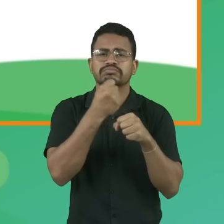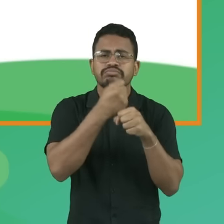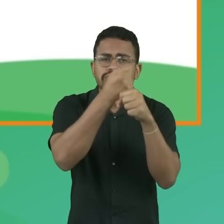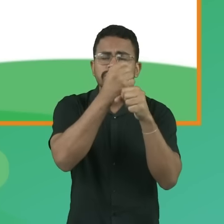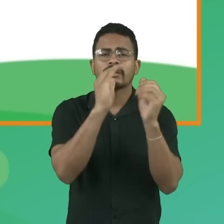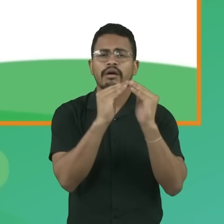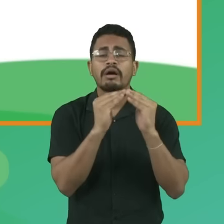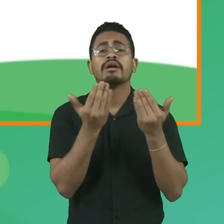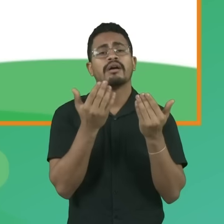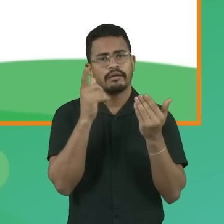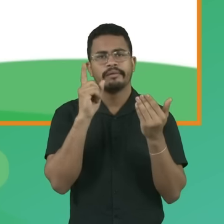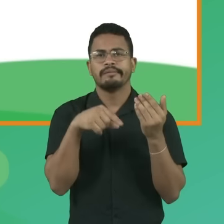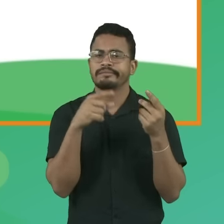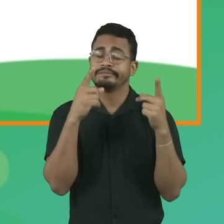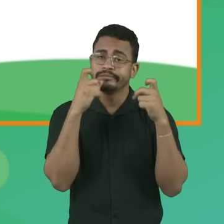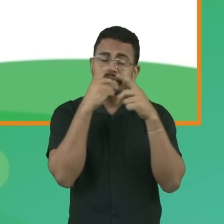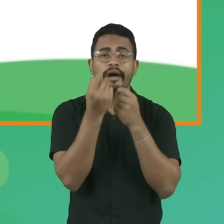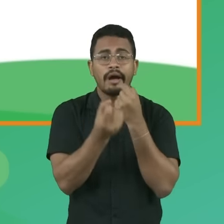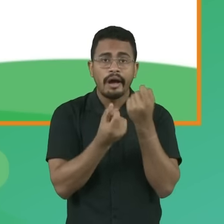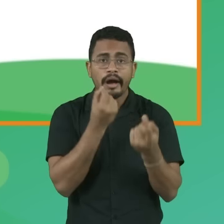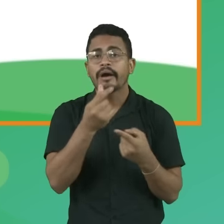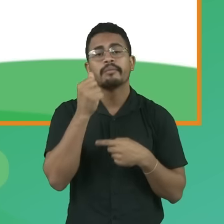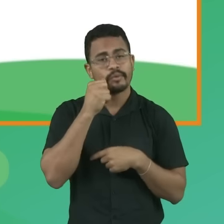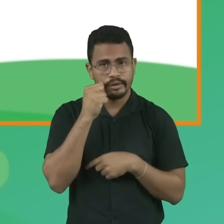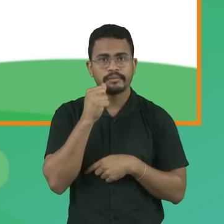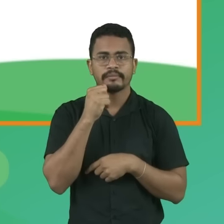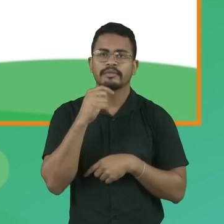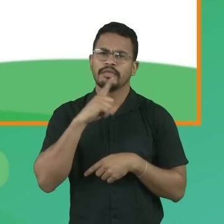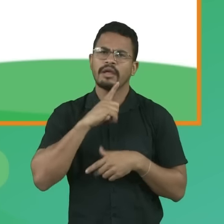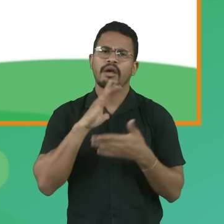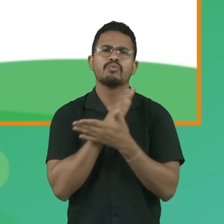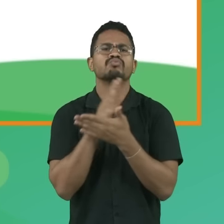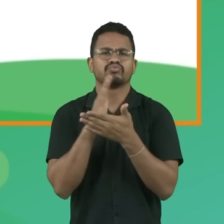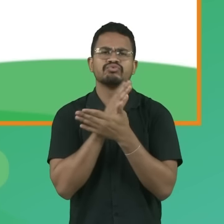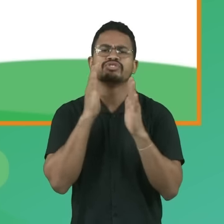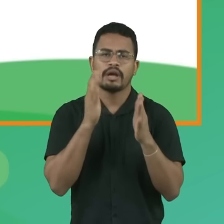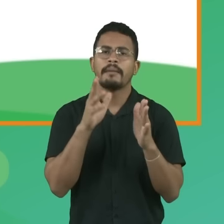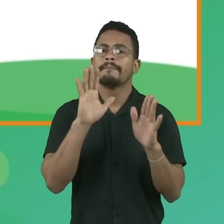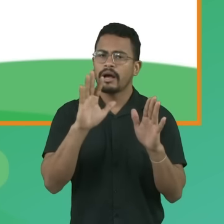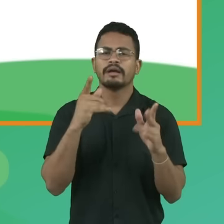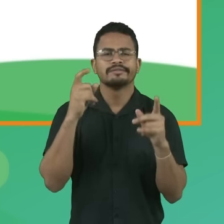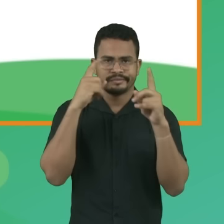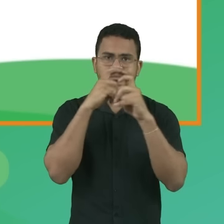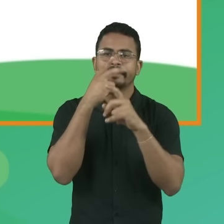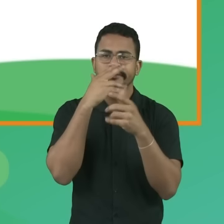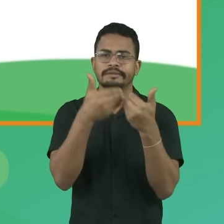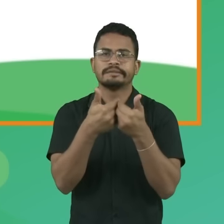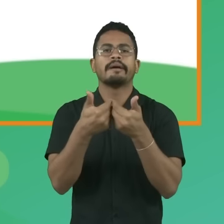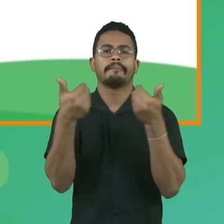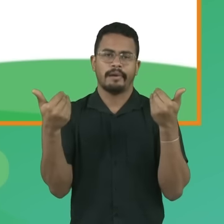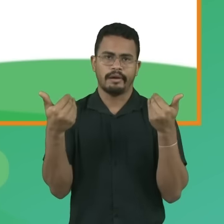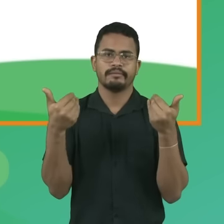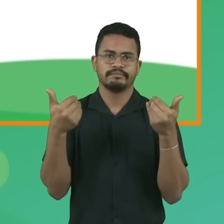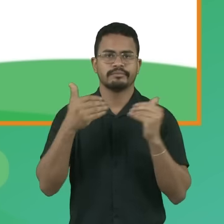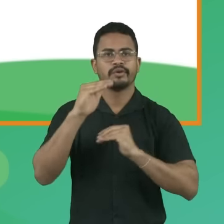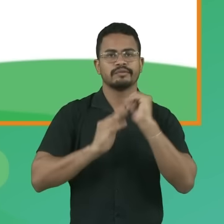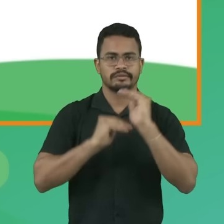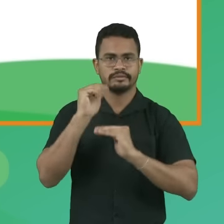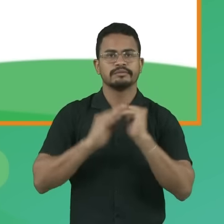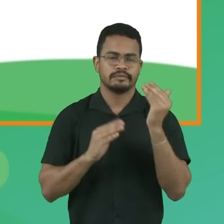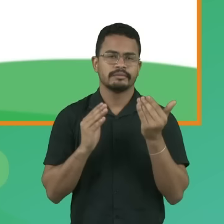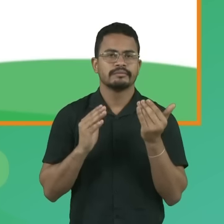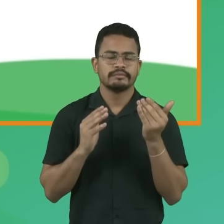questão do gênero, mas ainda é difícil, né? Essa questão do trabalho, das profissões, ainda é muito